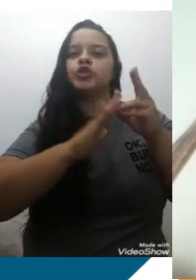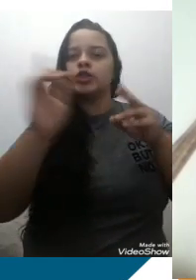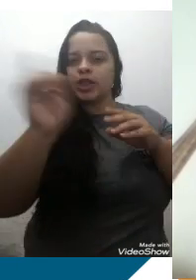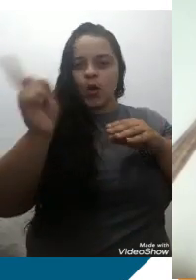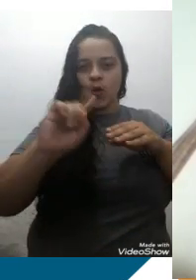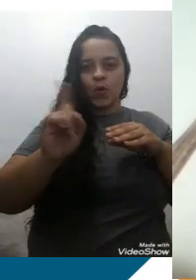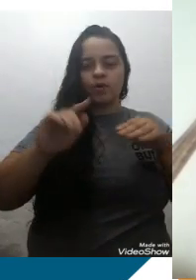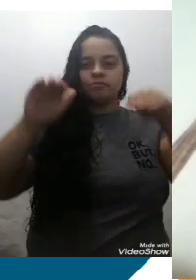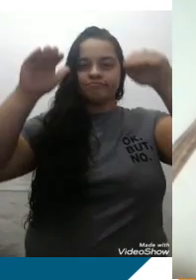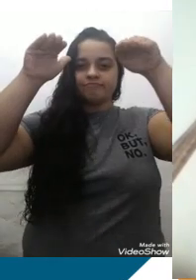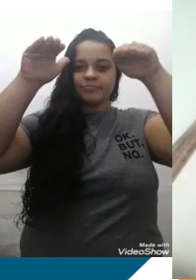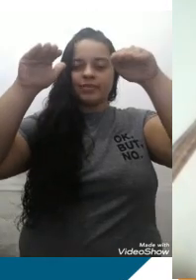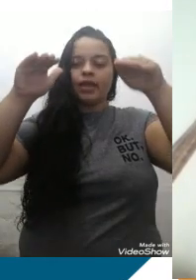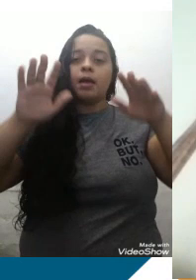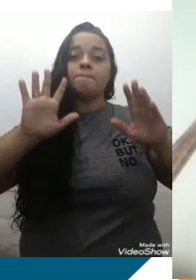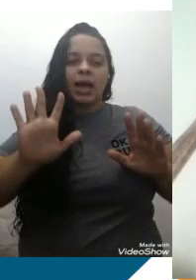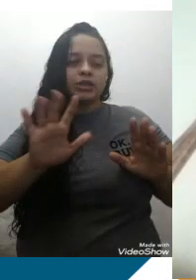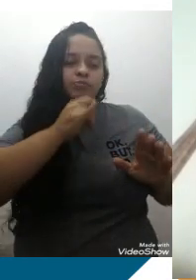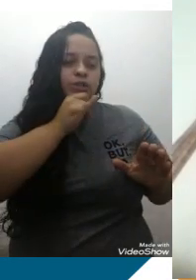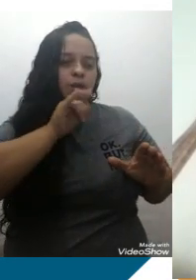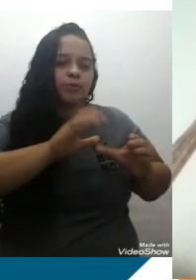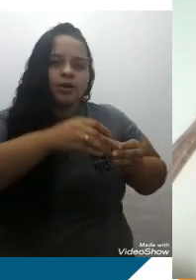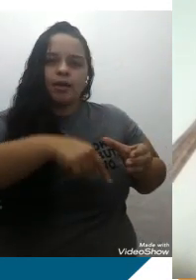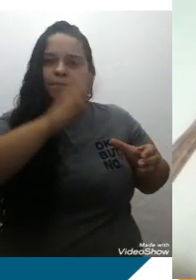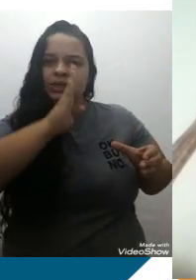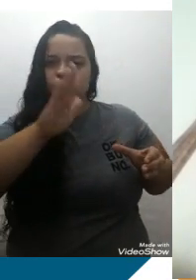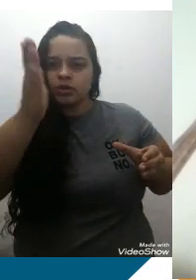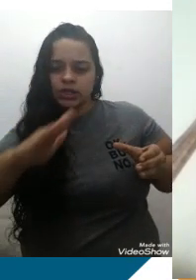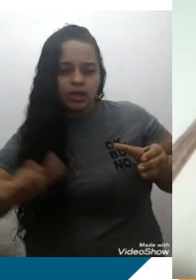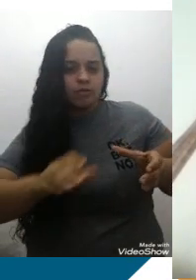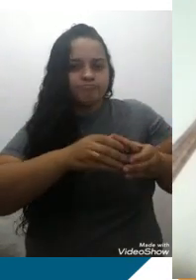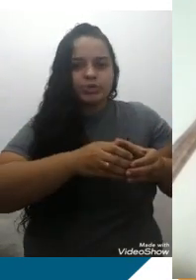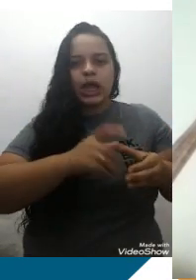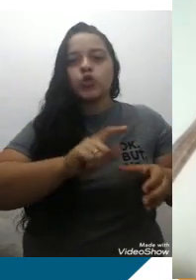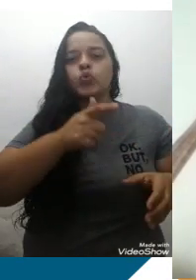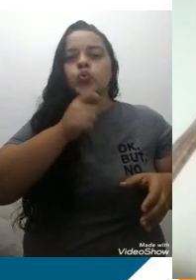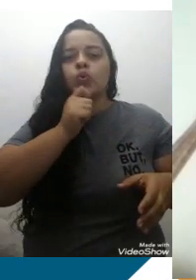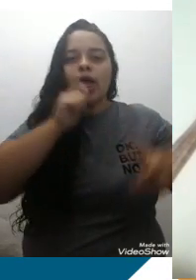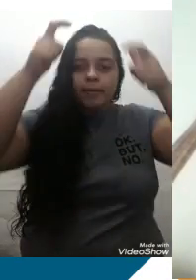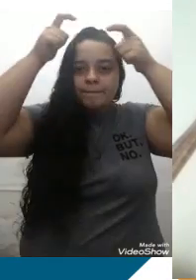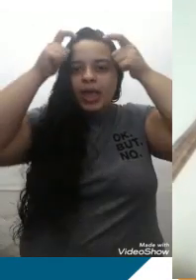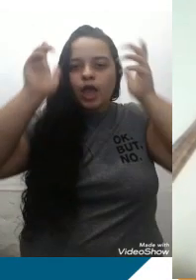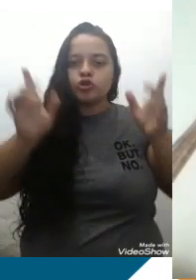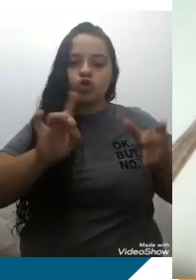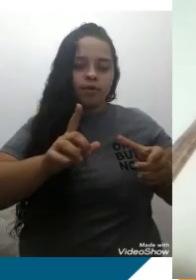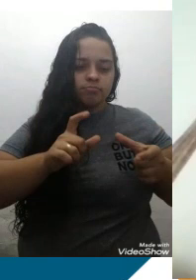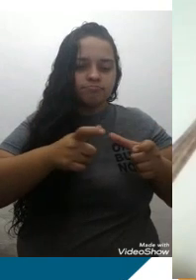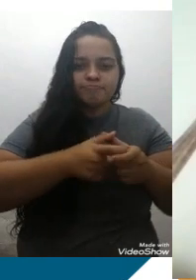e os povos que se organizavam em tribos no litoral do Brasil, por exemplo? Eles não formaram impérios. Eles eram, em